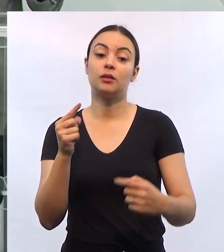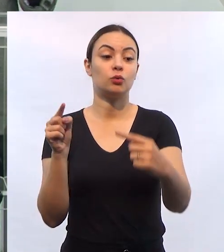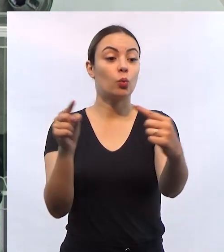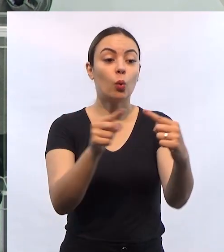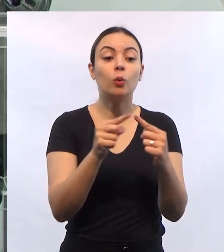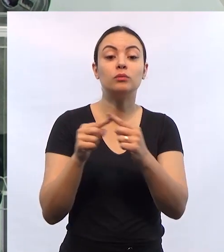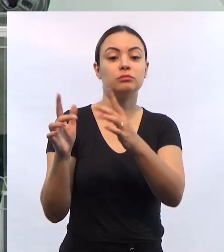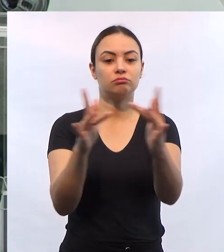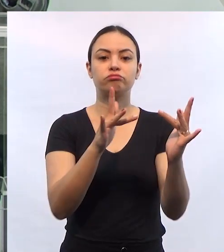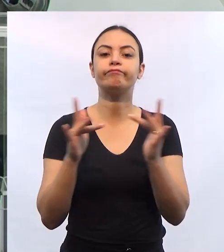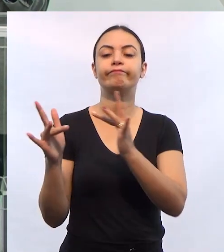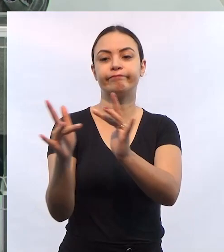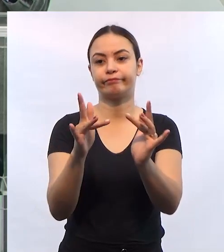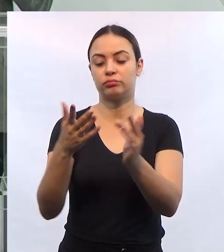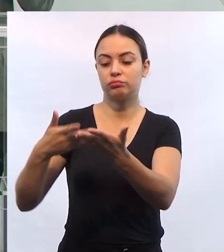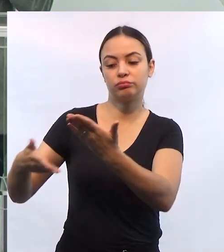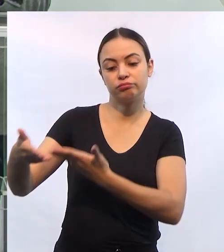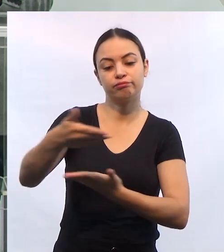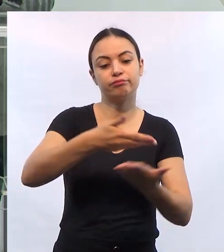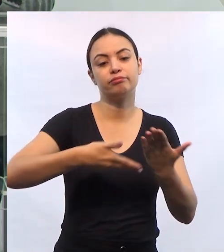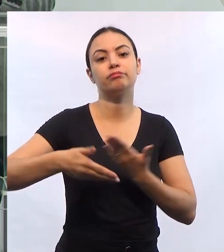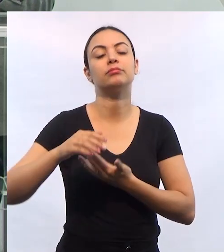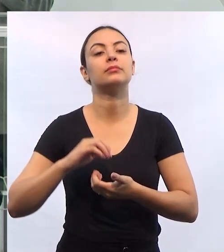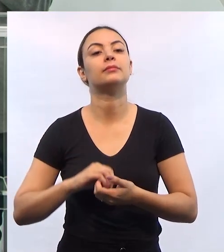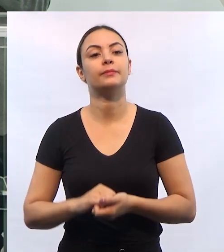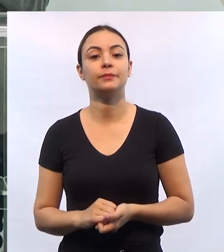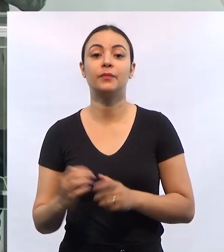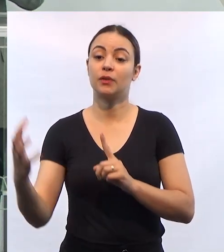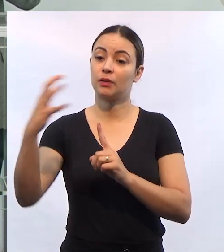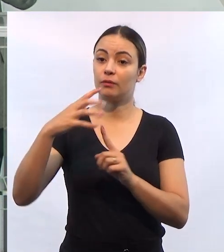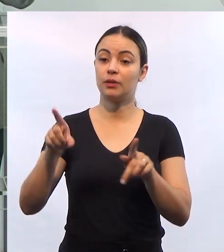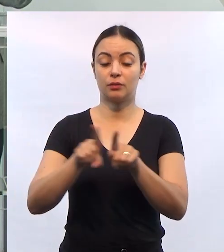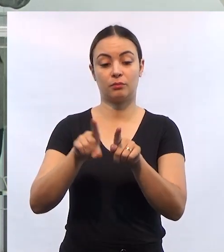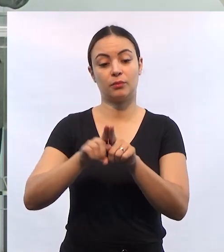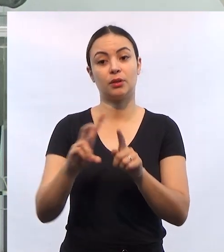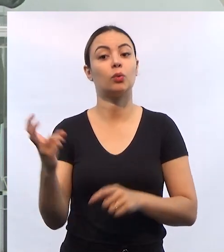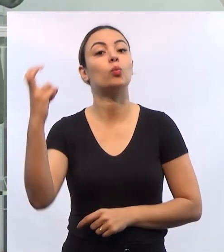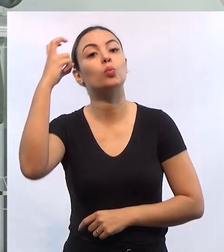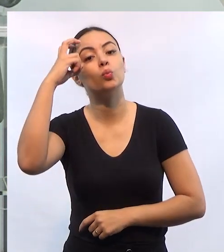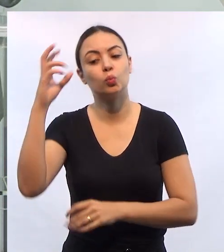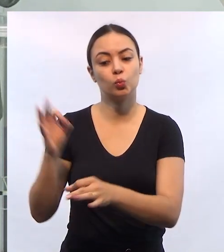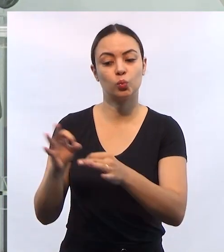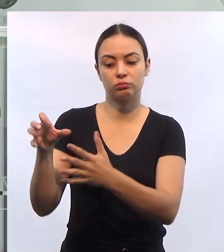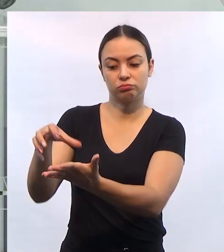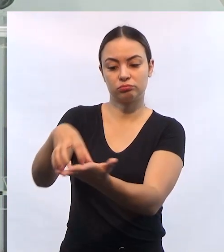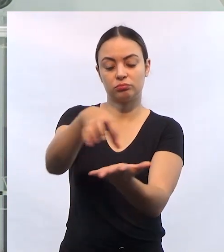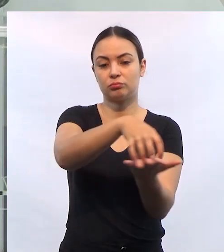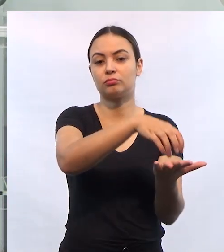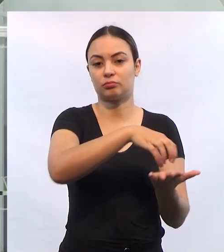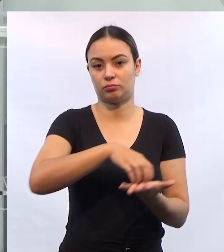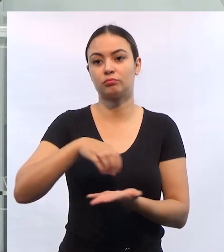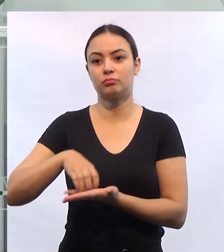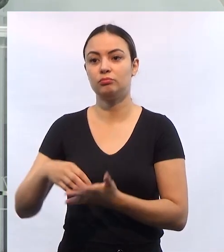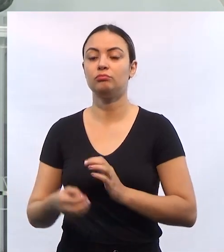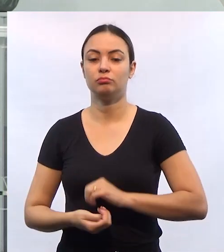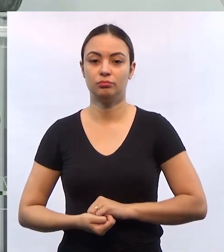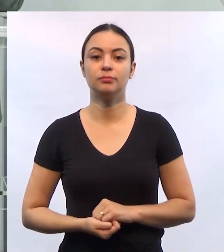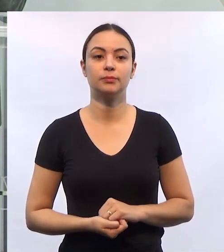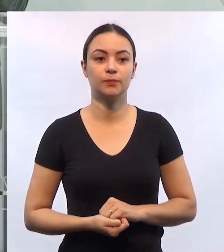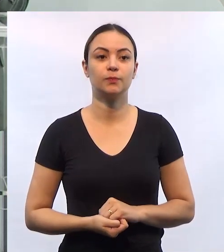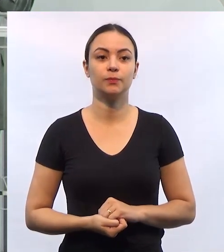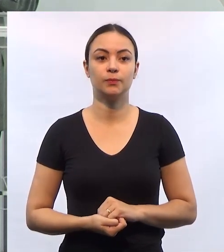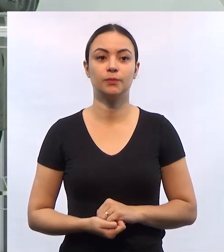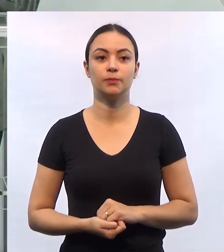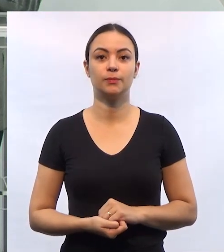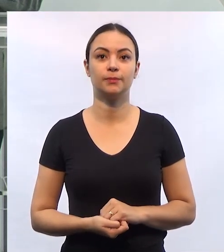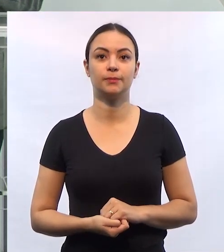esse íntimo das pessoas que trabalham dentro da organização, que interfere também na cultura organizacional. Na verdade, a cultura